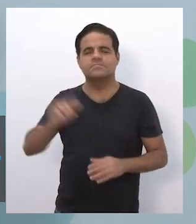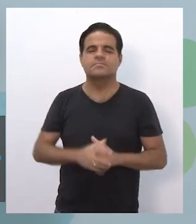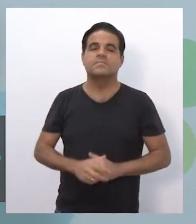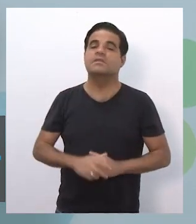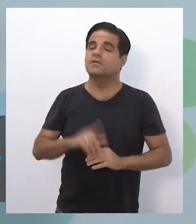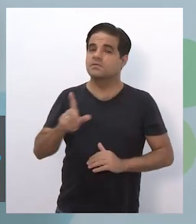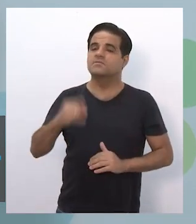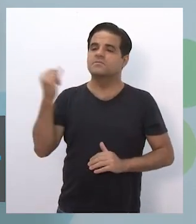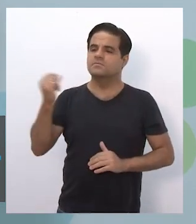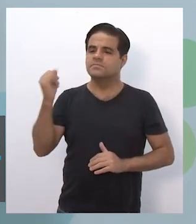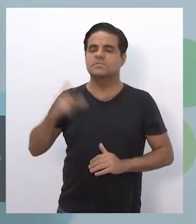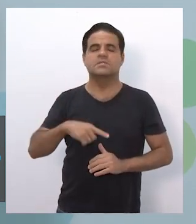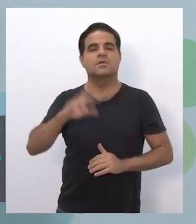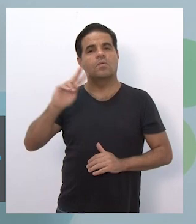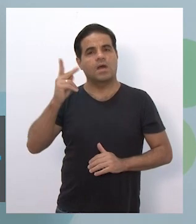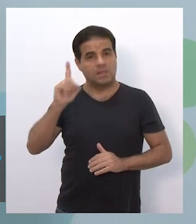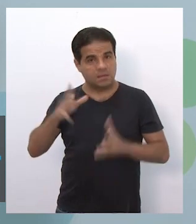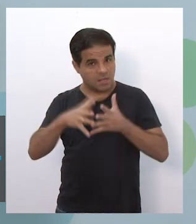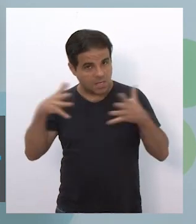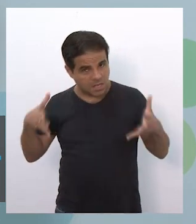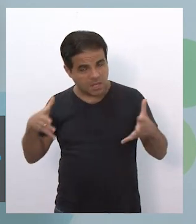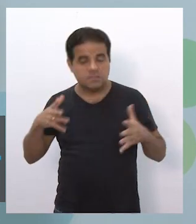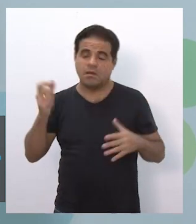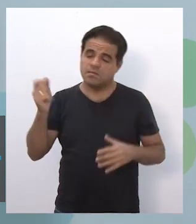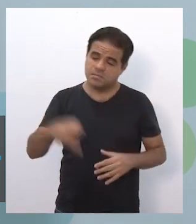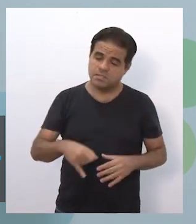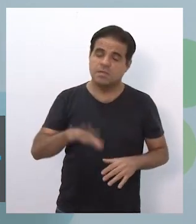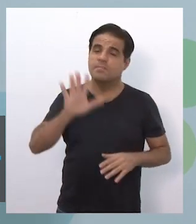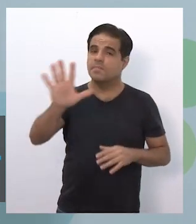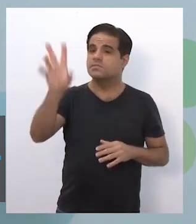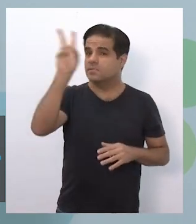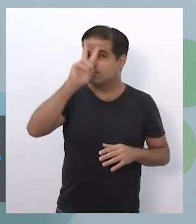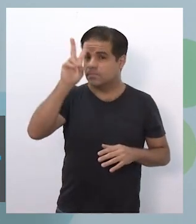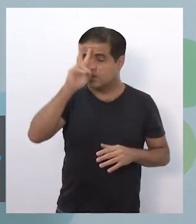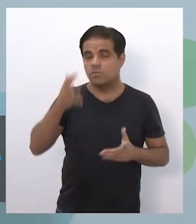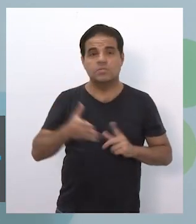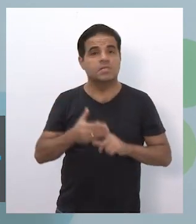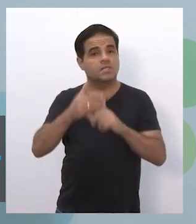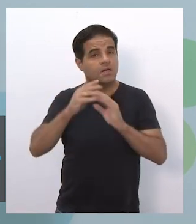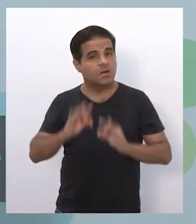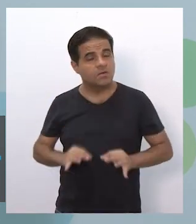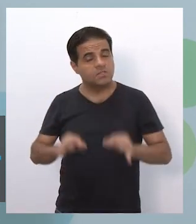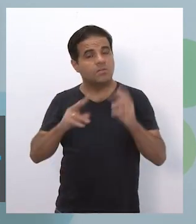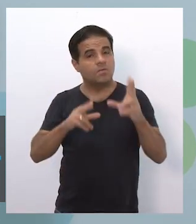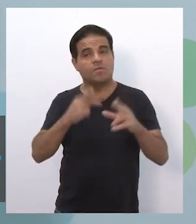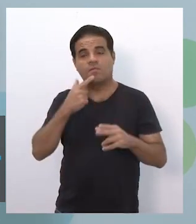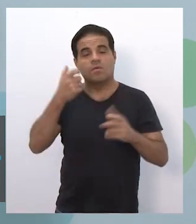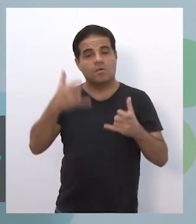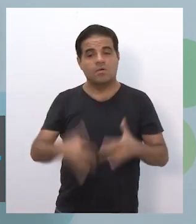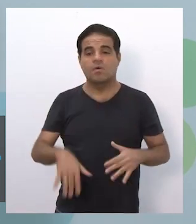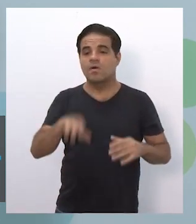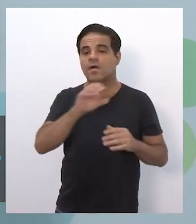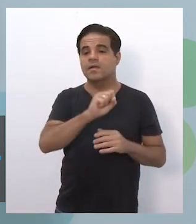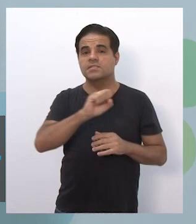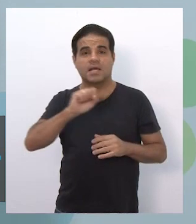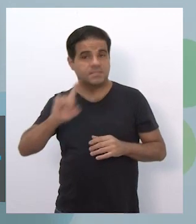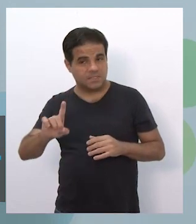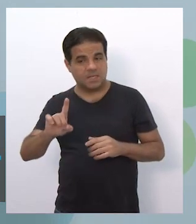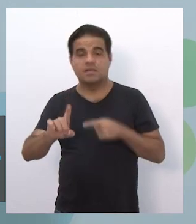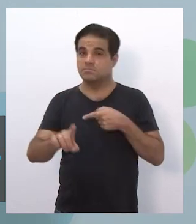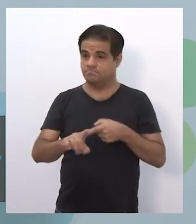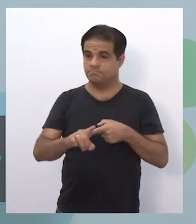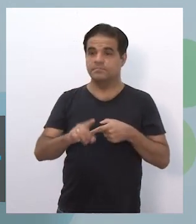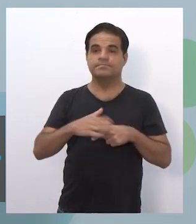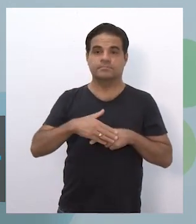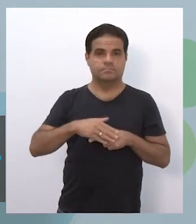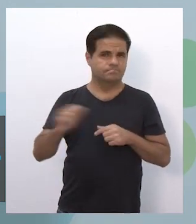é importante ter um HD grande? Sim, mas lembrando que hoje tem as tecnologias que o Rodrigo falou, tem o SSD, que ele é